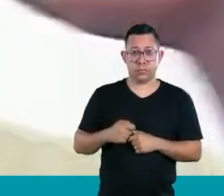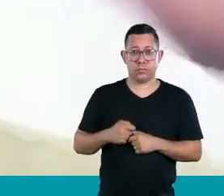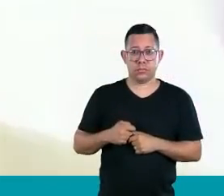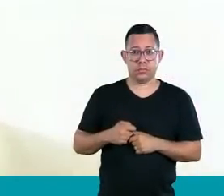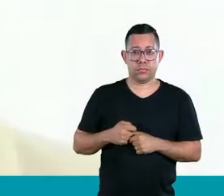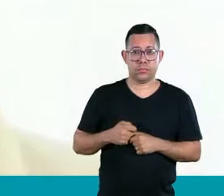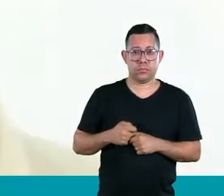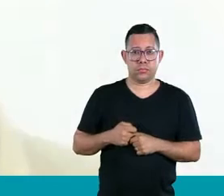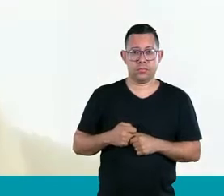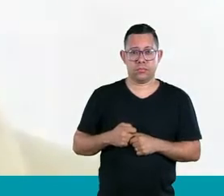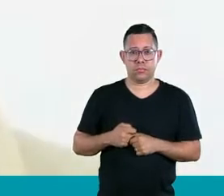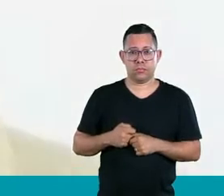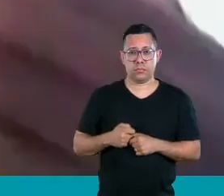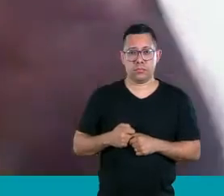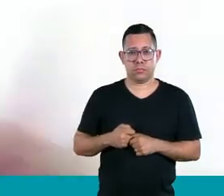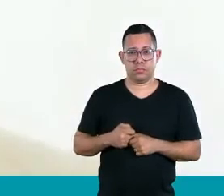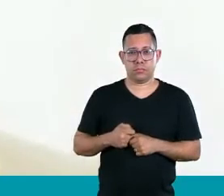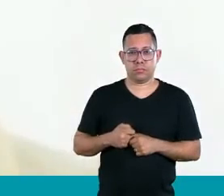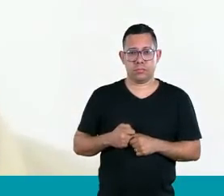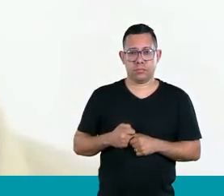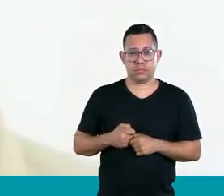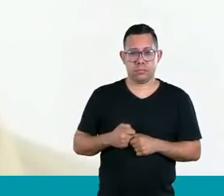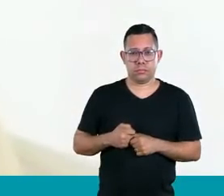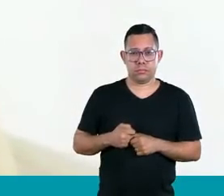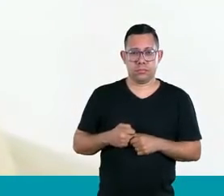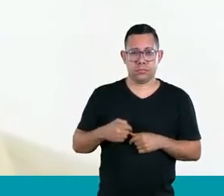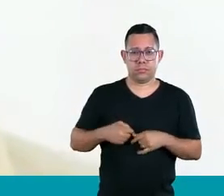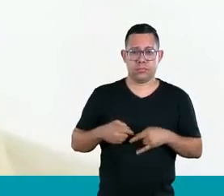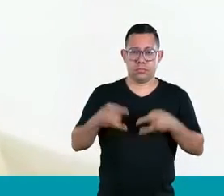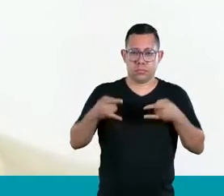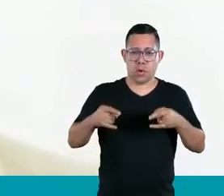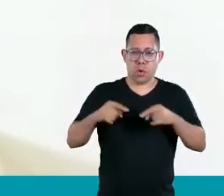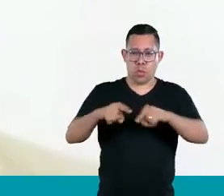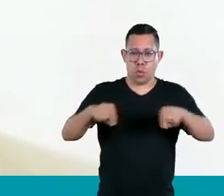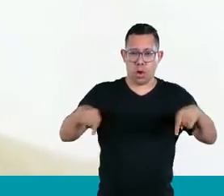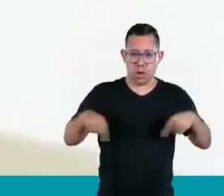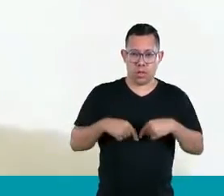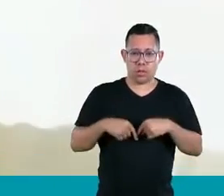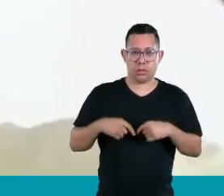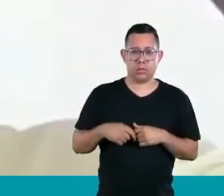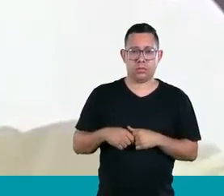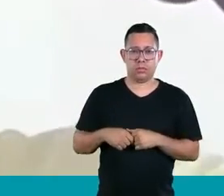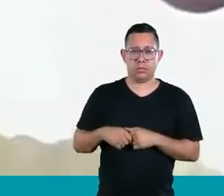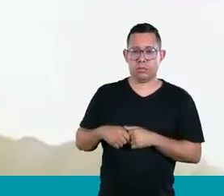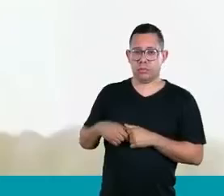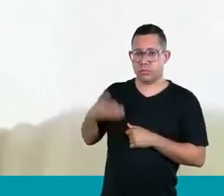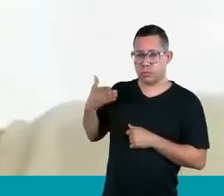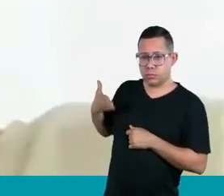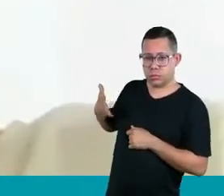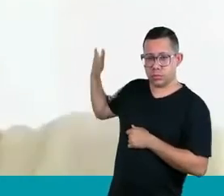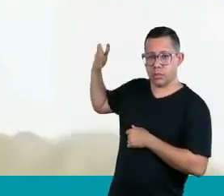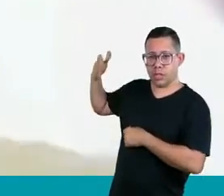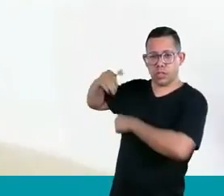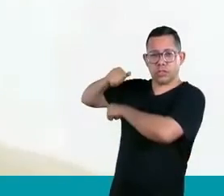um arco escuro, estou no quarto de minha casa, né, no qual vejo a janela.